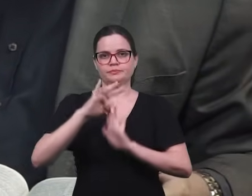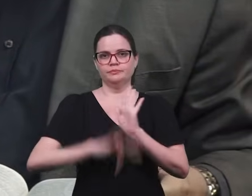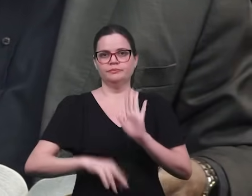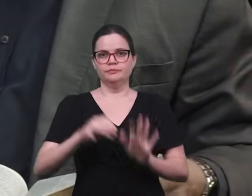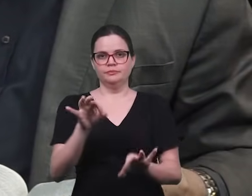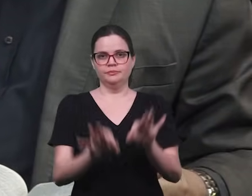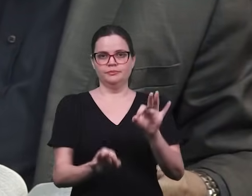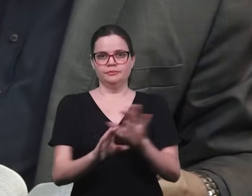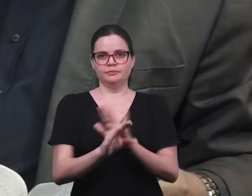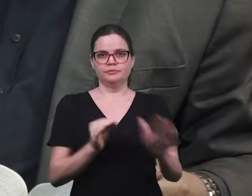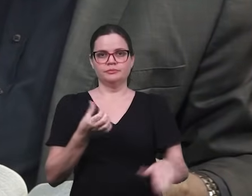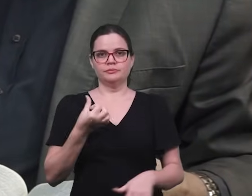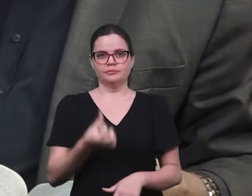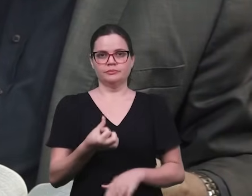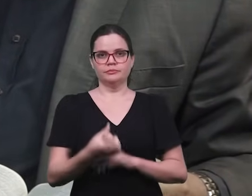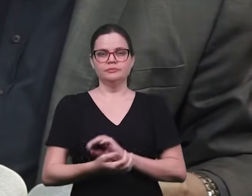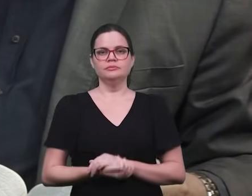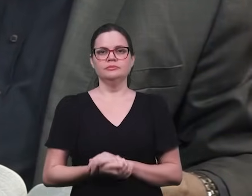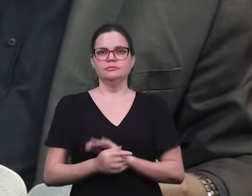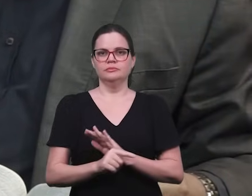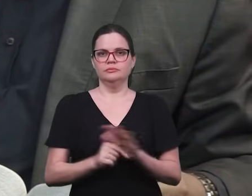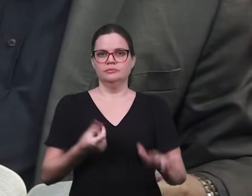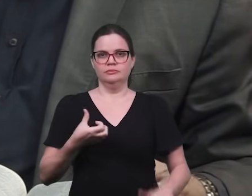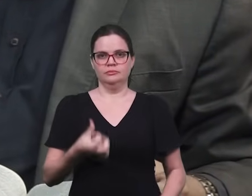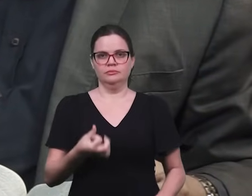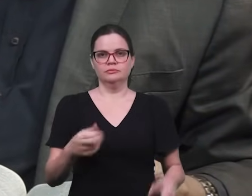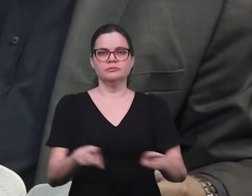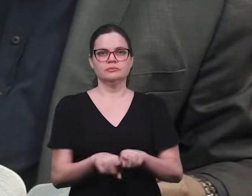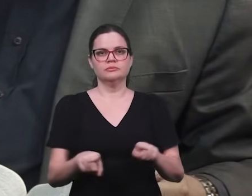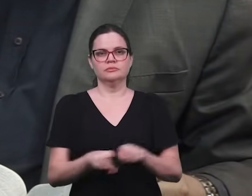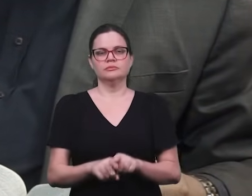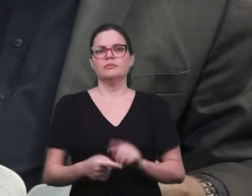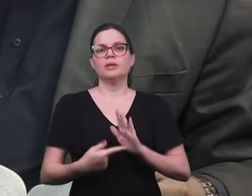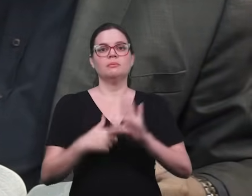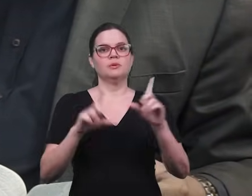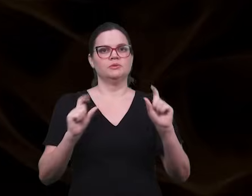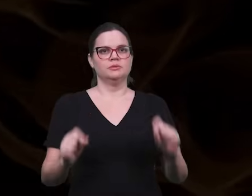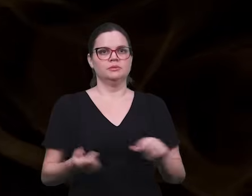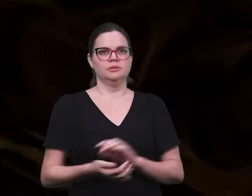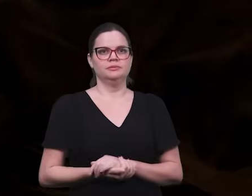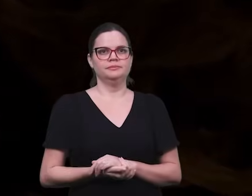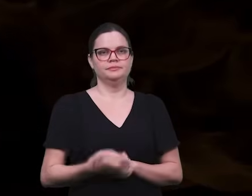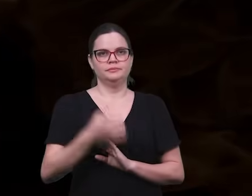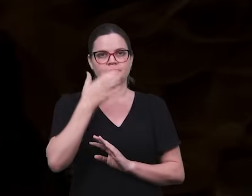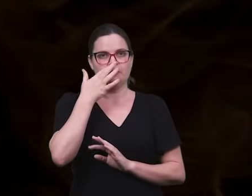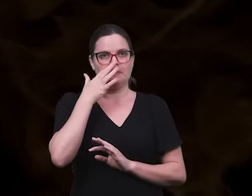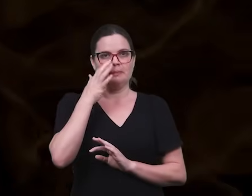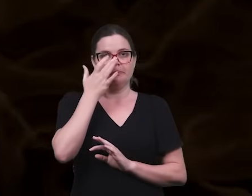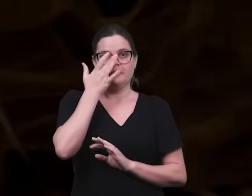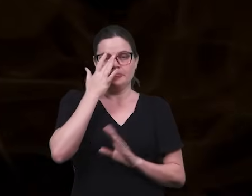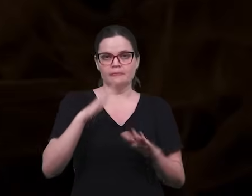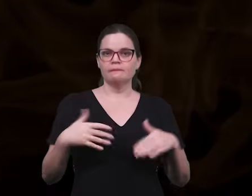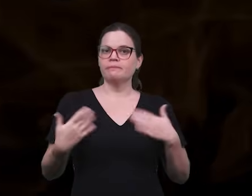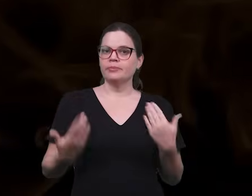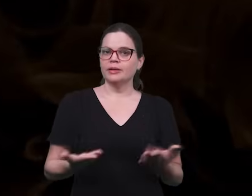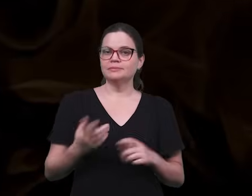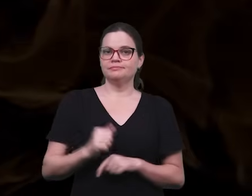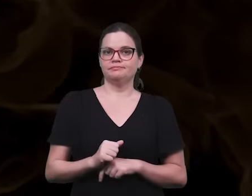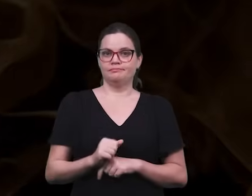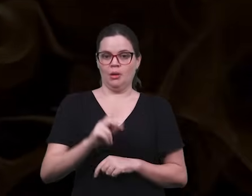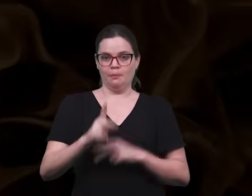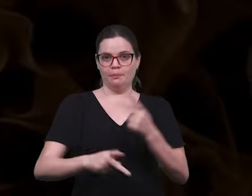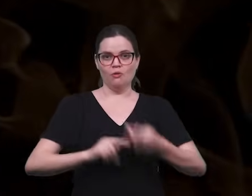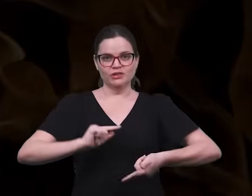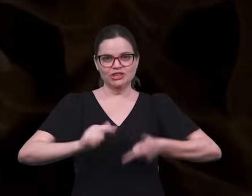capítulo 6, no verso 6 também, que diz assim: assim Israel empobreceu muito